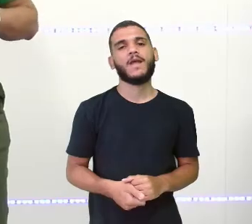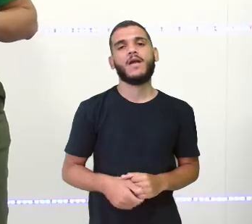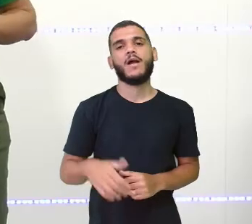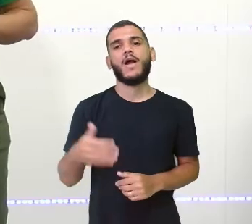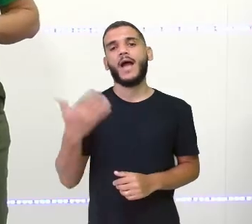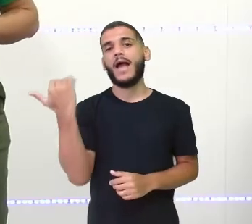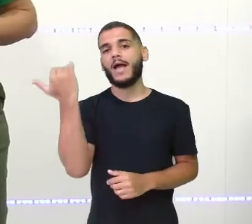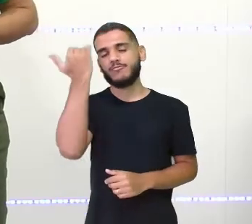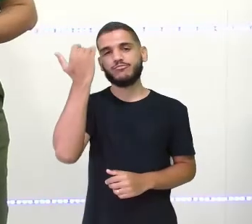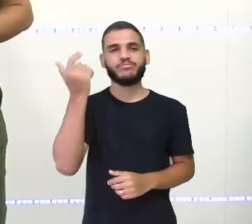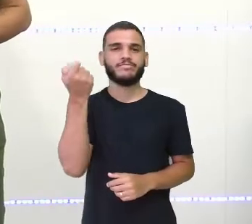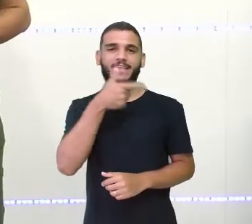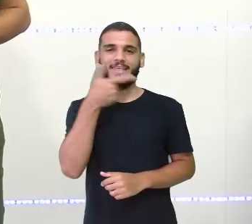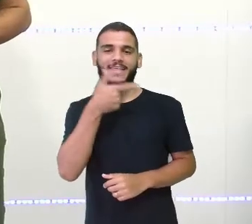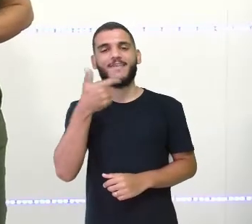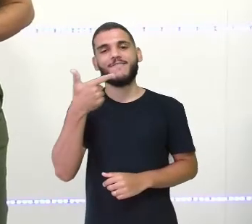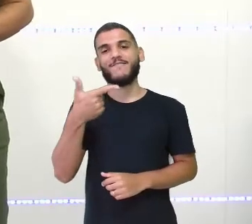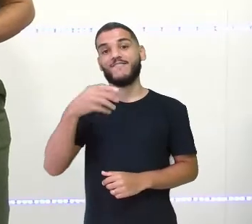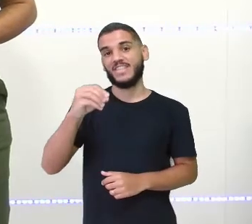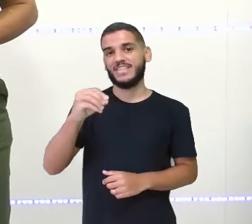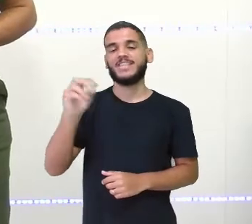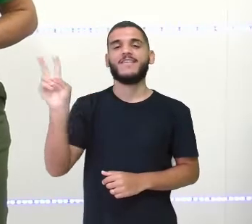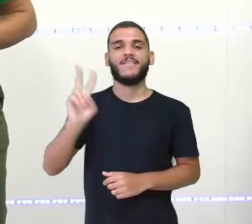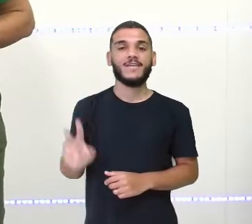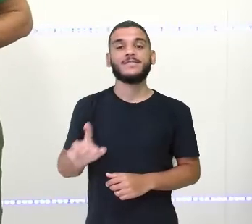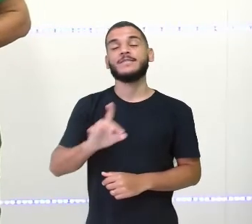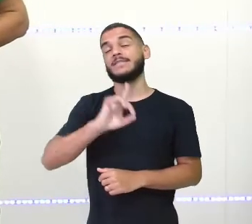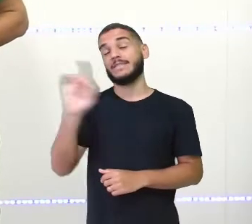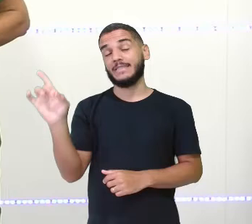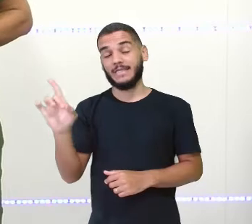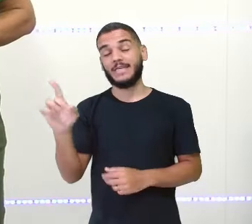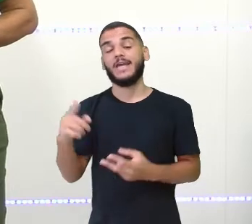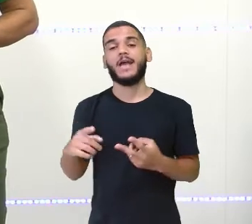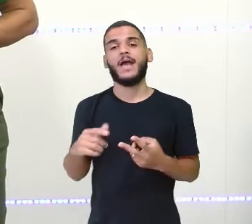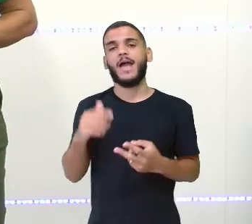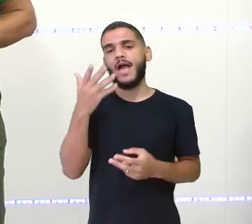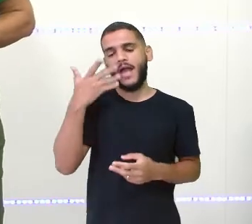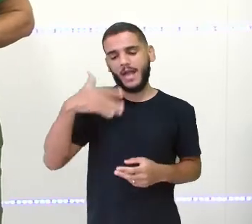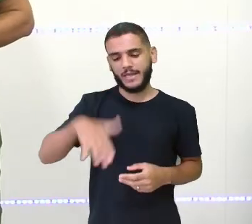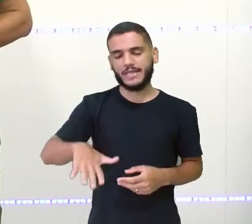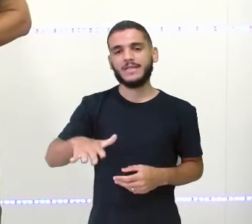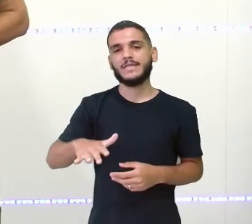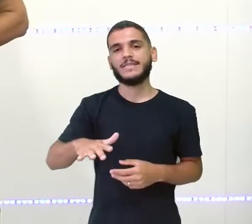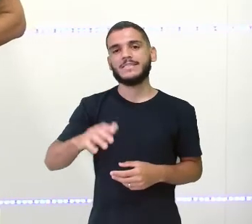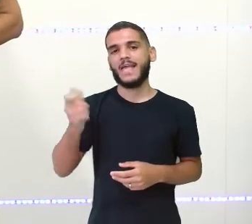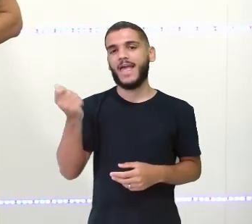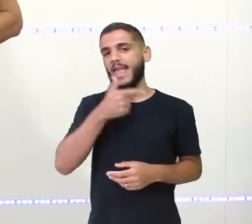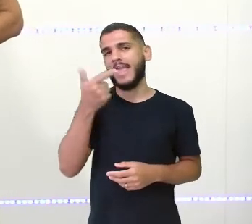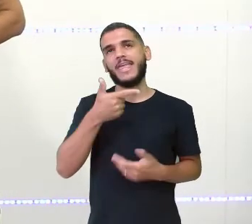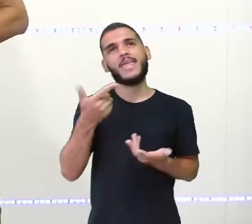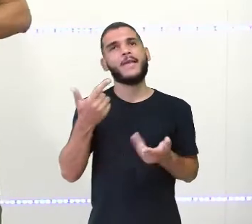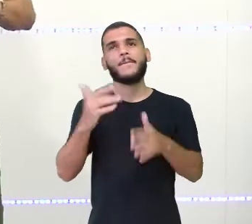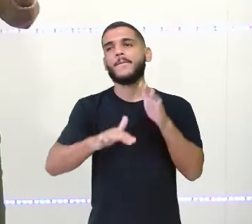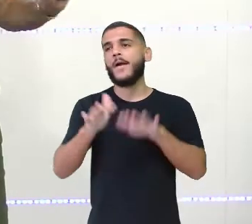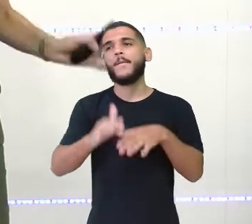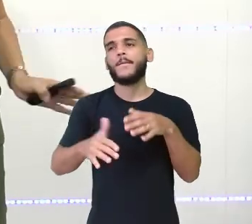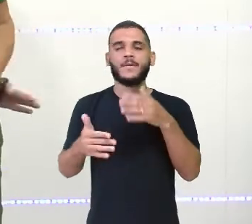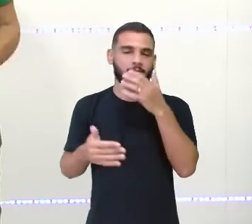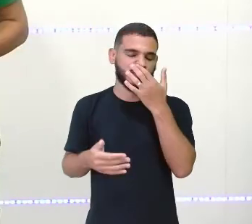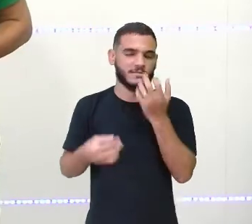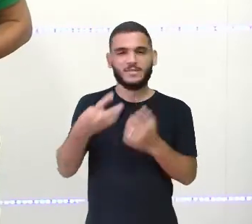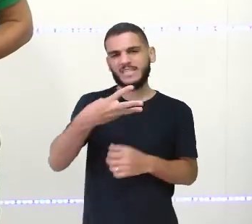dia, mais ou menos, pode ser mais, hein? 300, 400 vezes por dia. Por que será que isso acontece? Deve ter